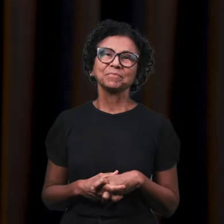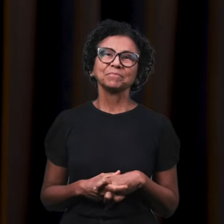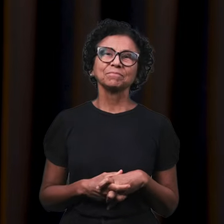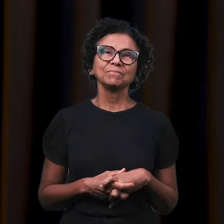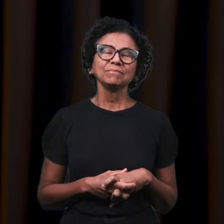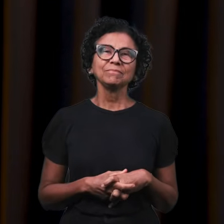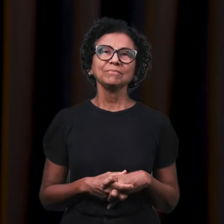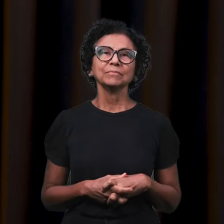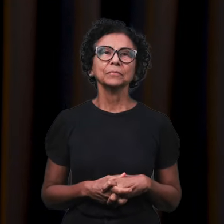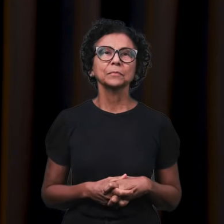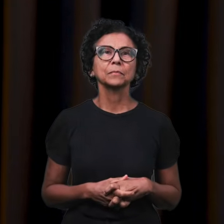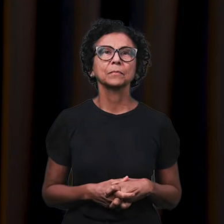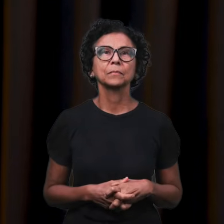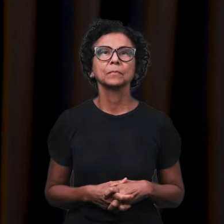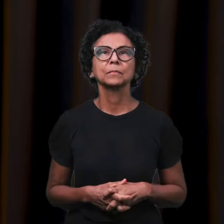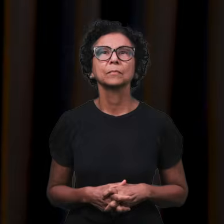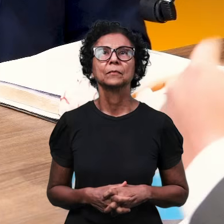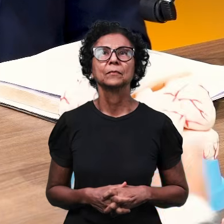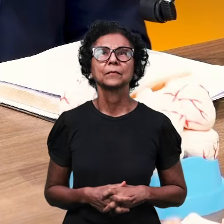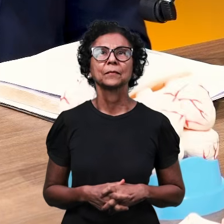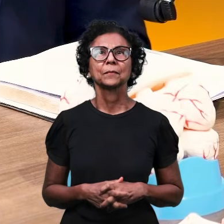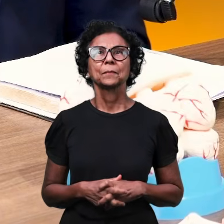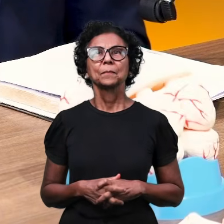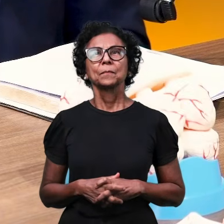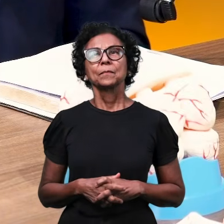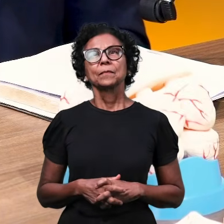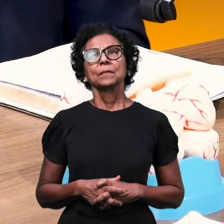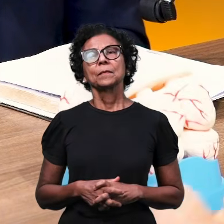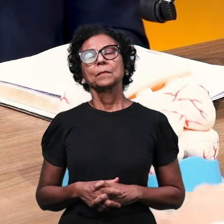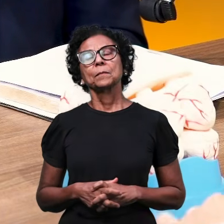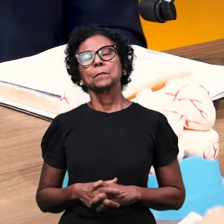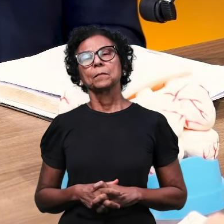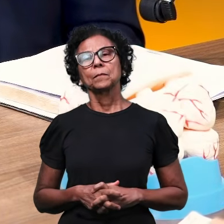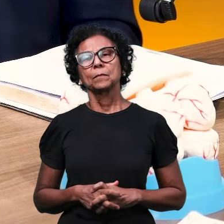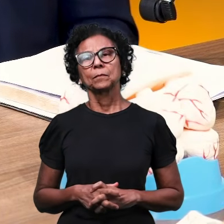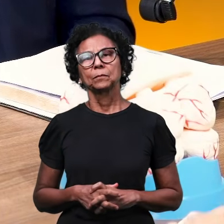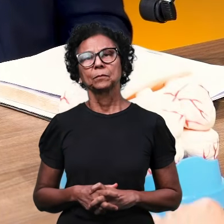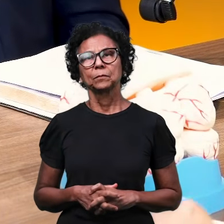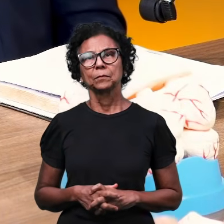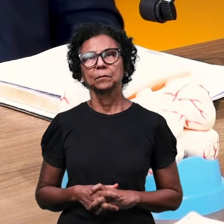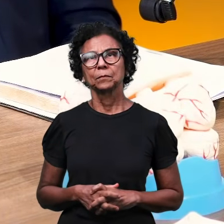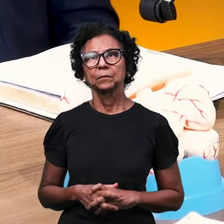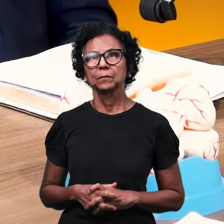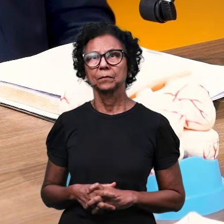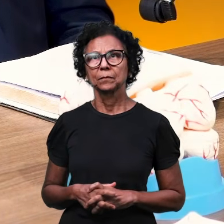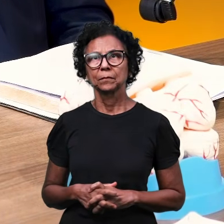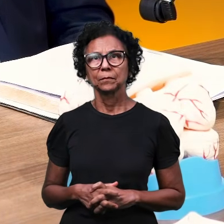para aqueles que nos ouvem também. O comportamento é